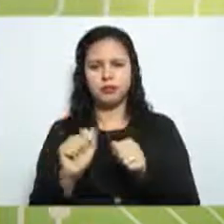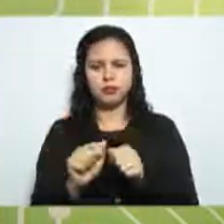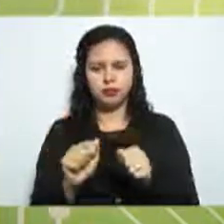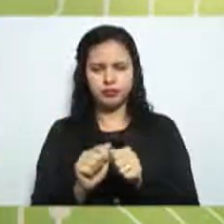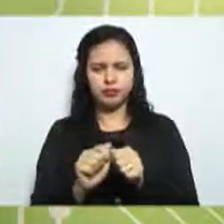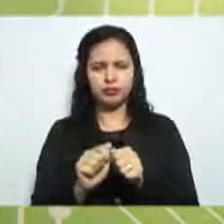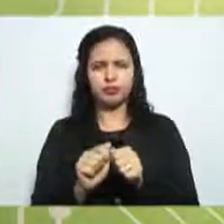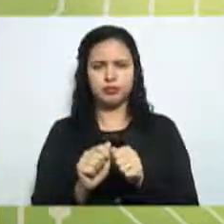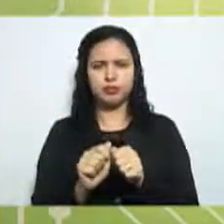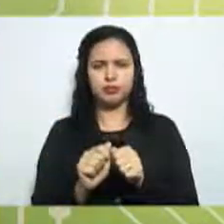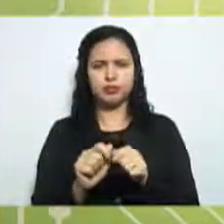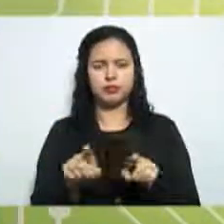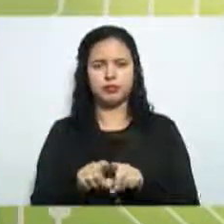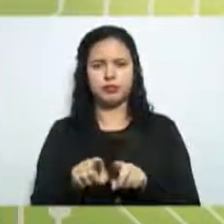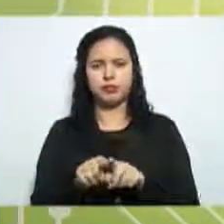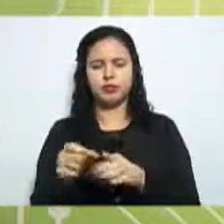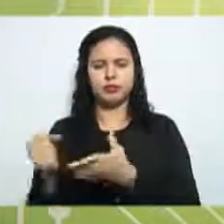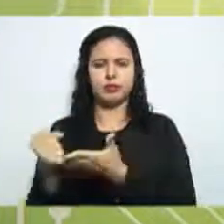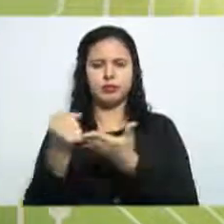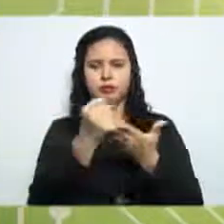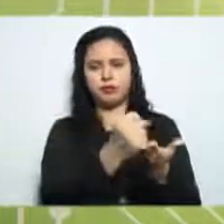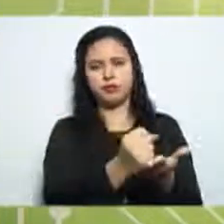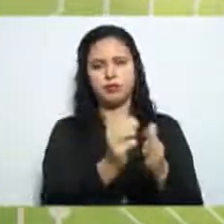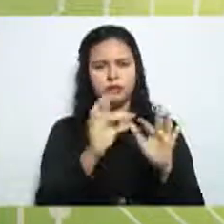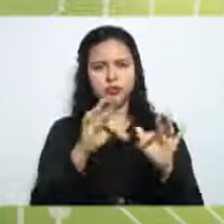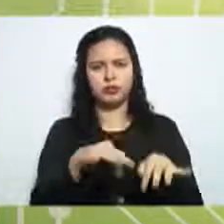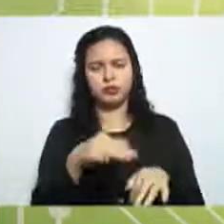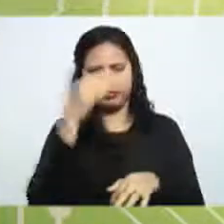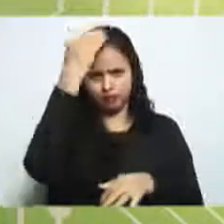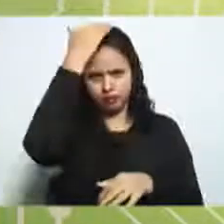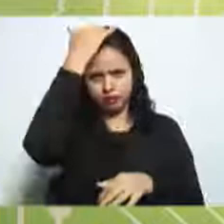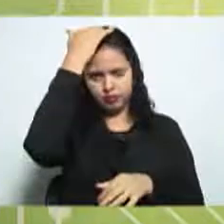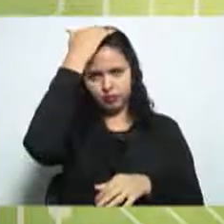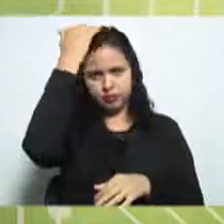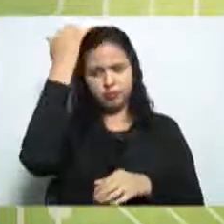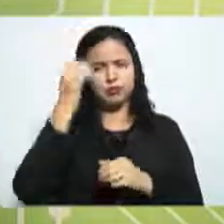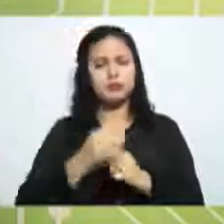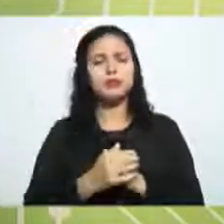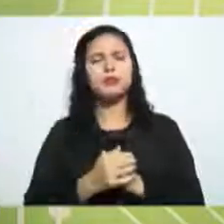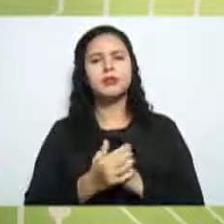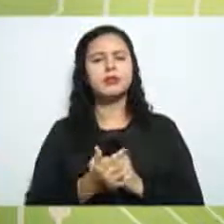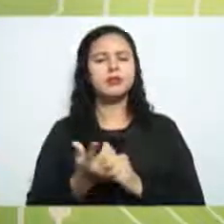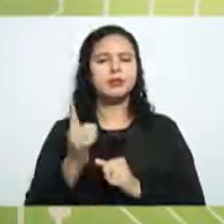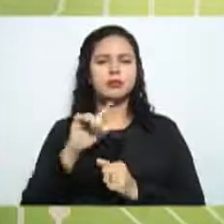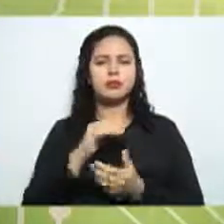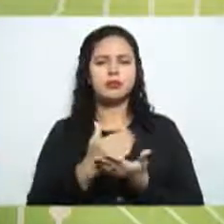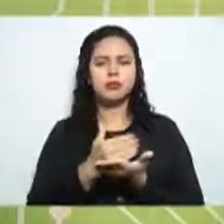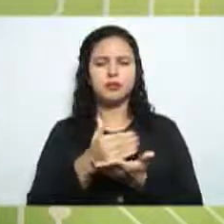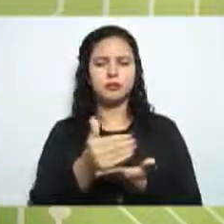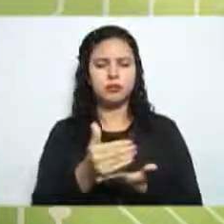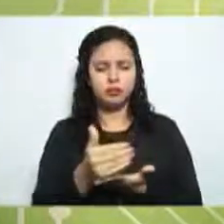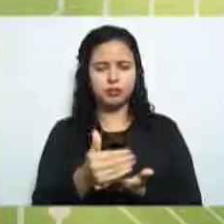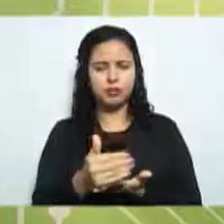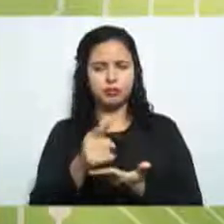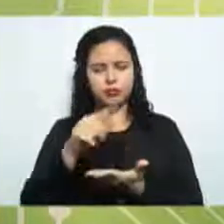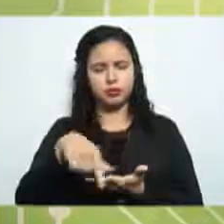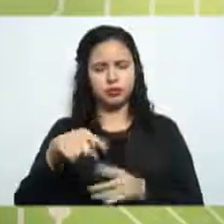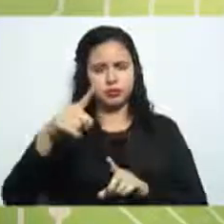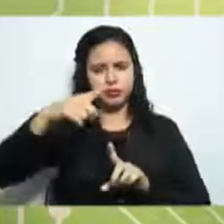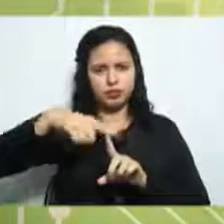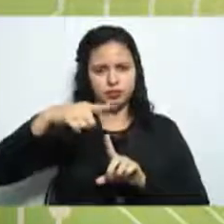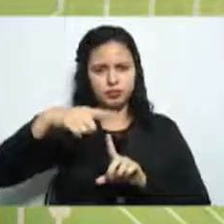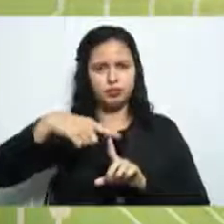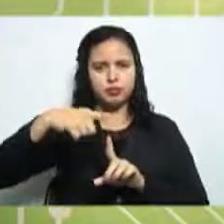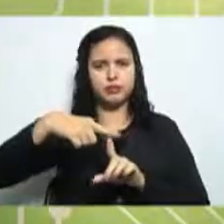e nem a gente consegue escoar a produção final, que é como a gente tira a produção lá da fazenda e começa a comercializar. E isso é um tipo de ação para a